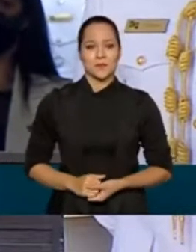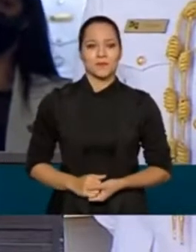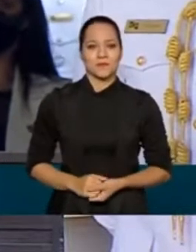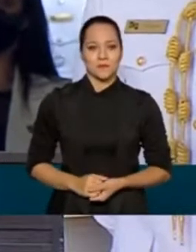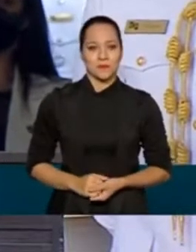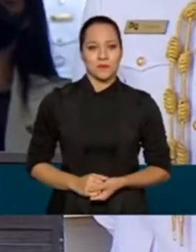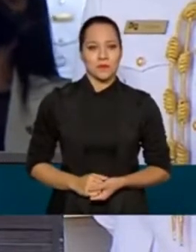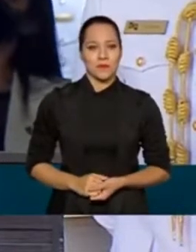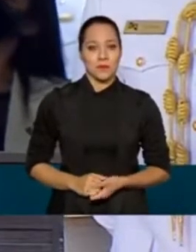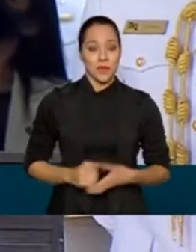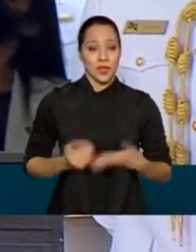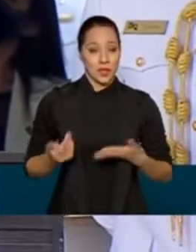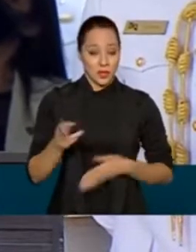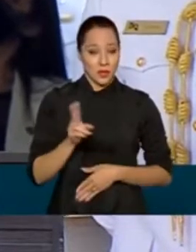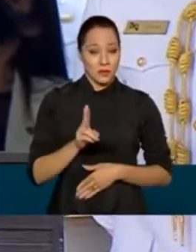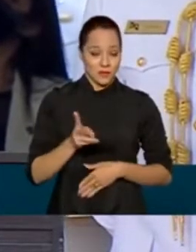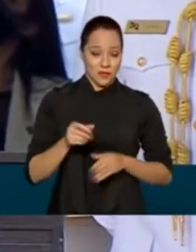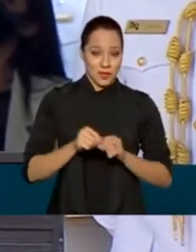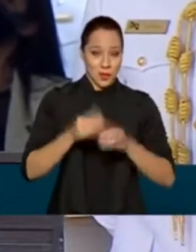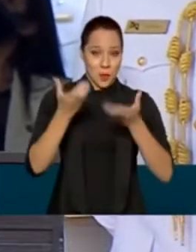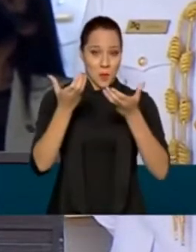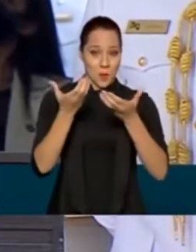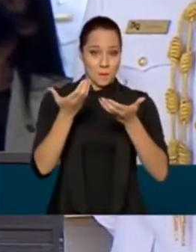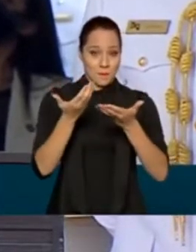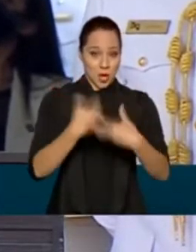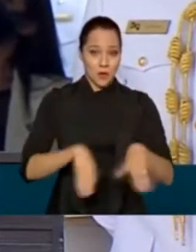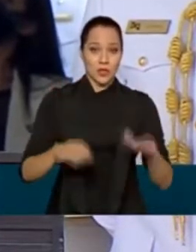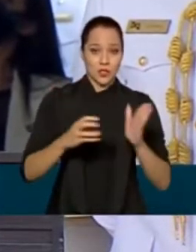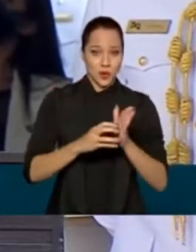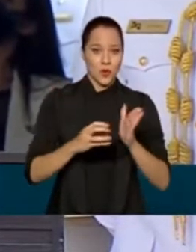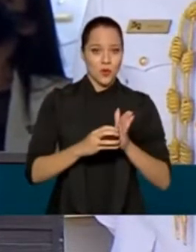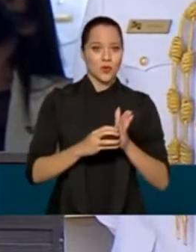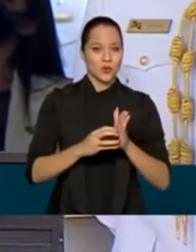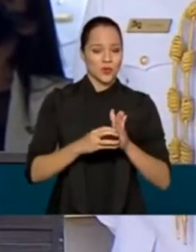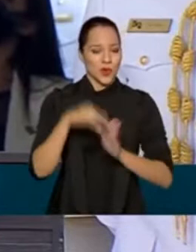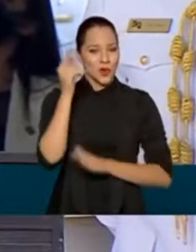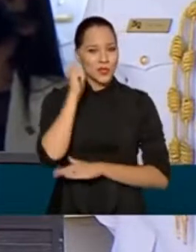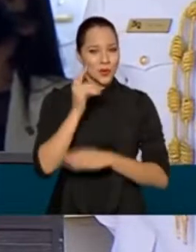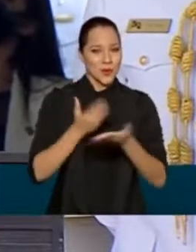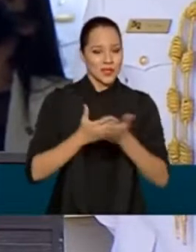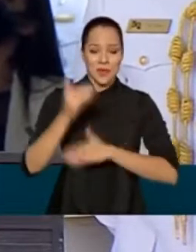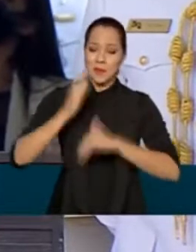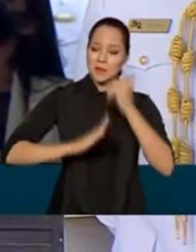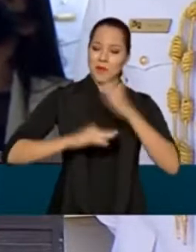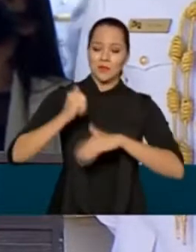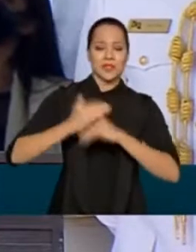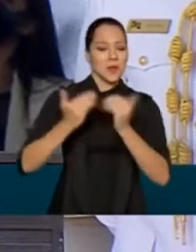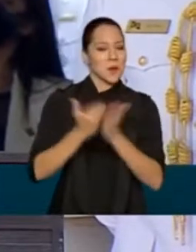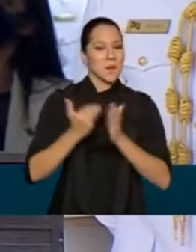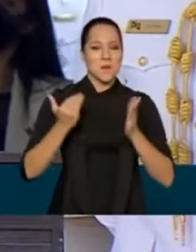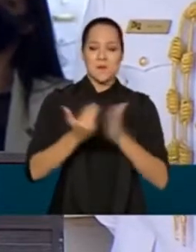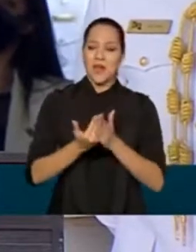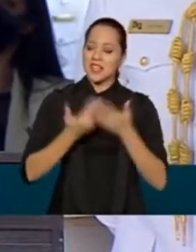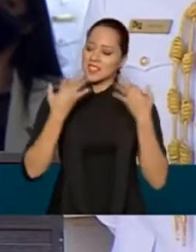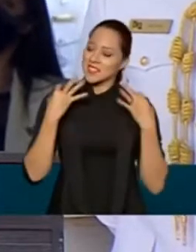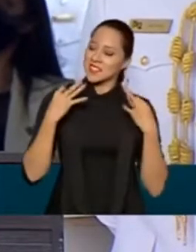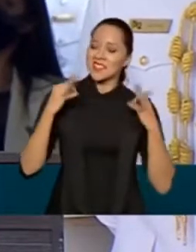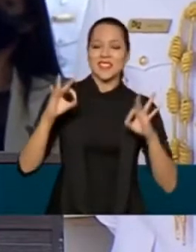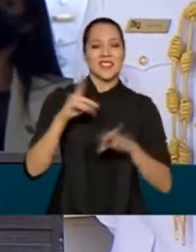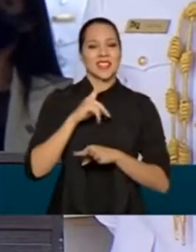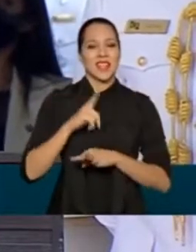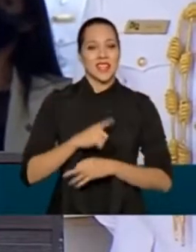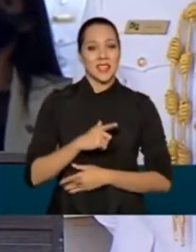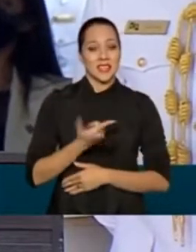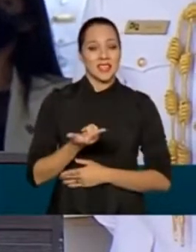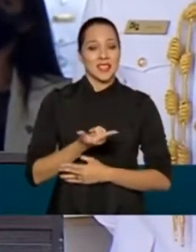E que, por meio de concurso público, ingressaram nas fileiras da profissão mais charmosa que existe, a de